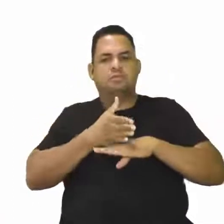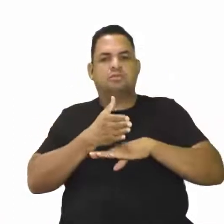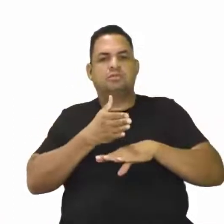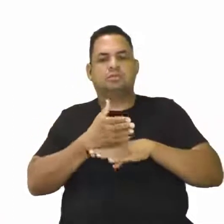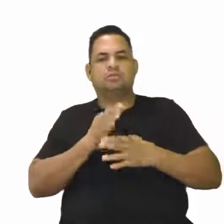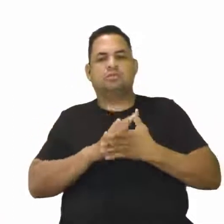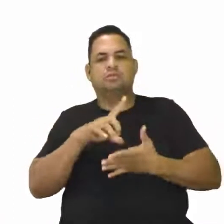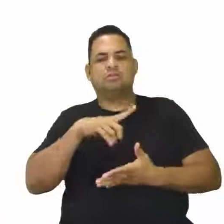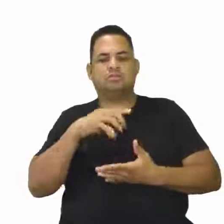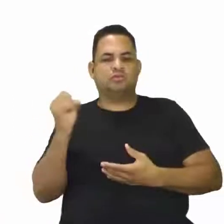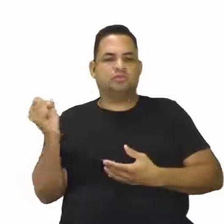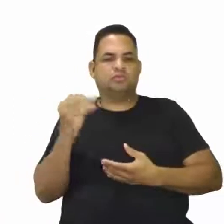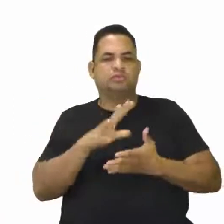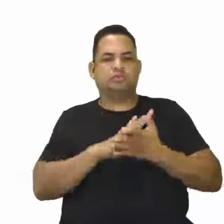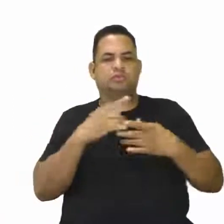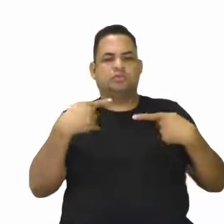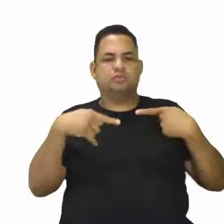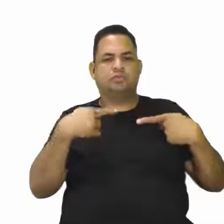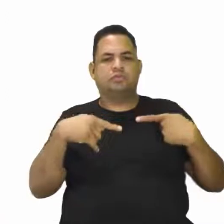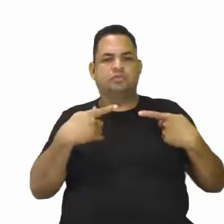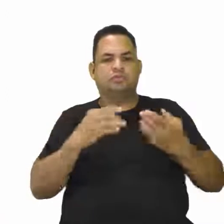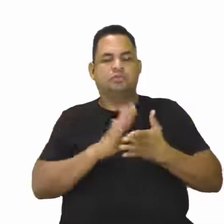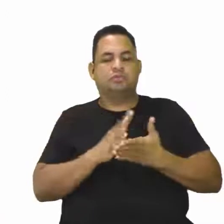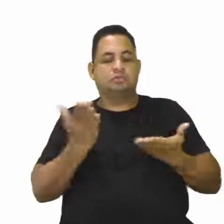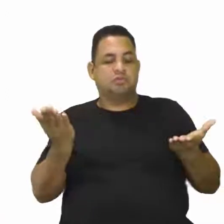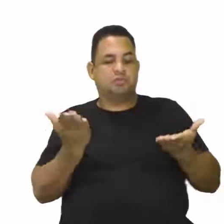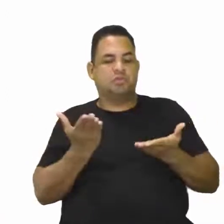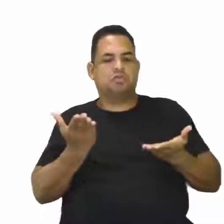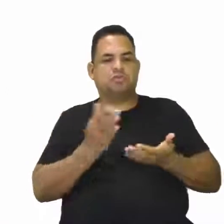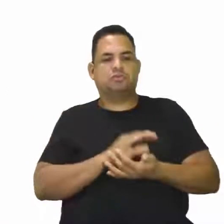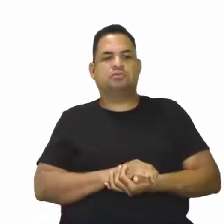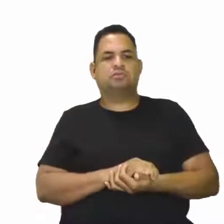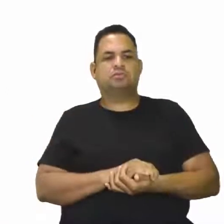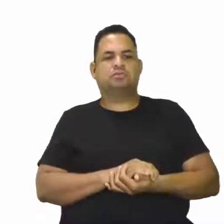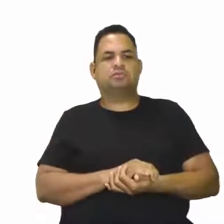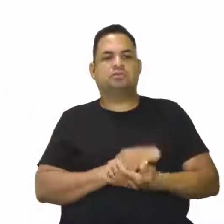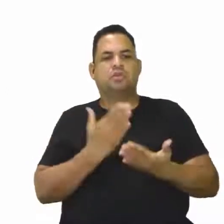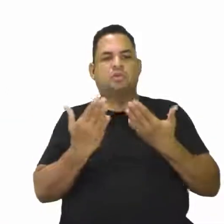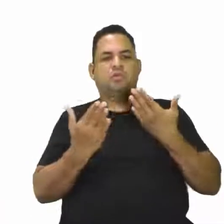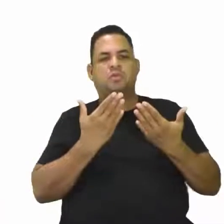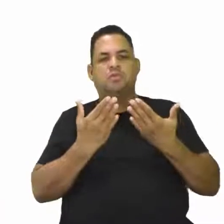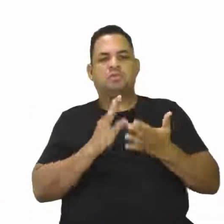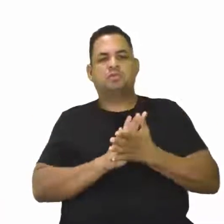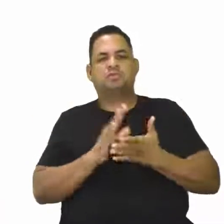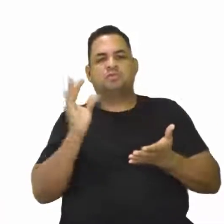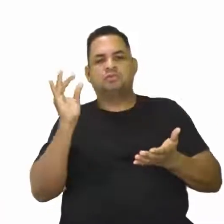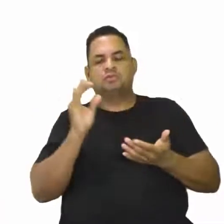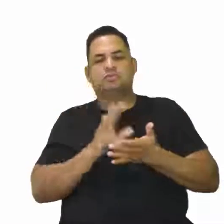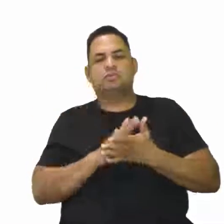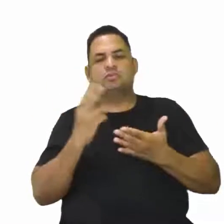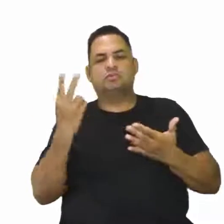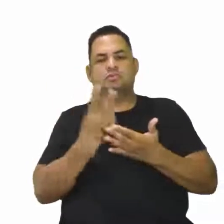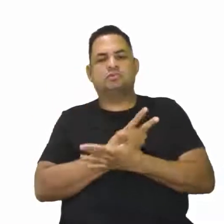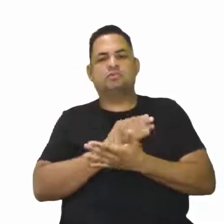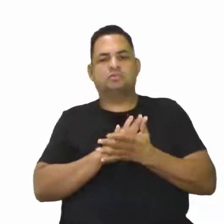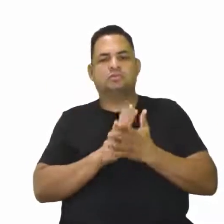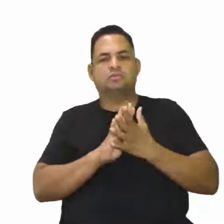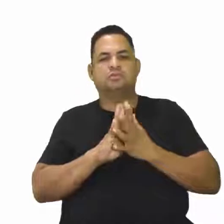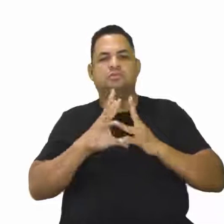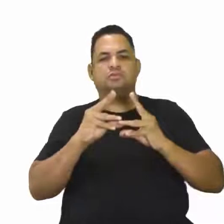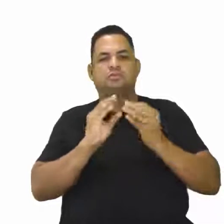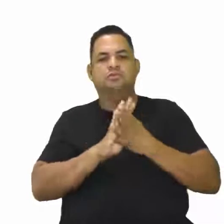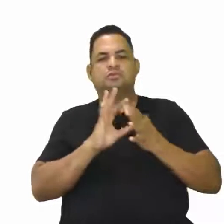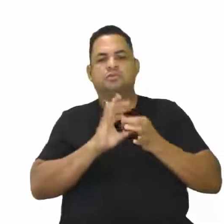tem os jovens nas políticas nos dias atuais. A comparação dos fatores que são